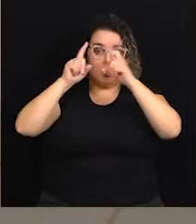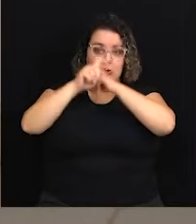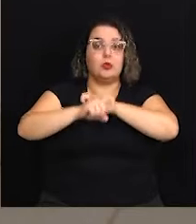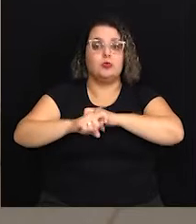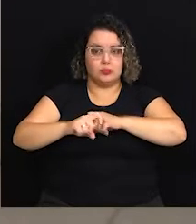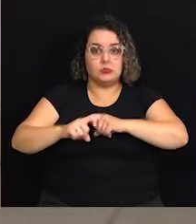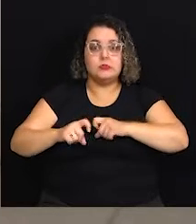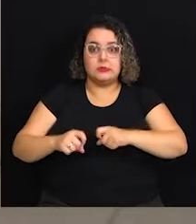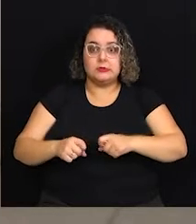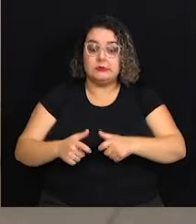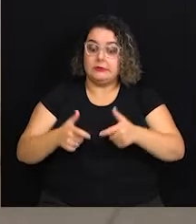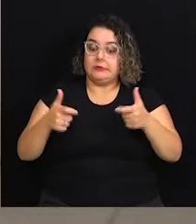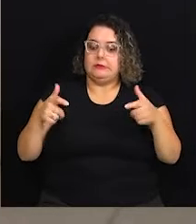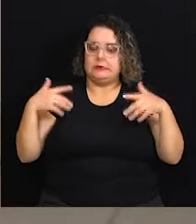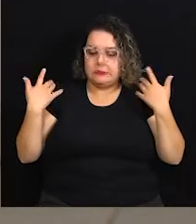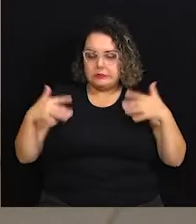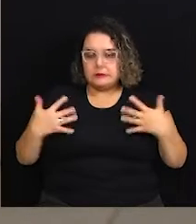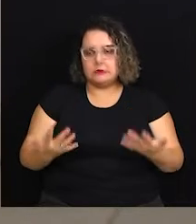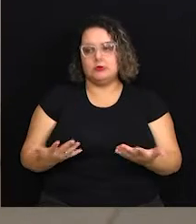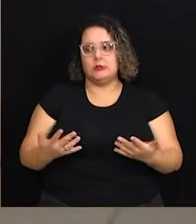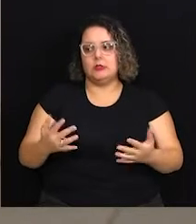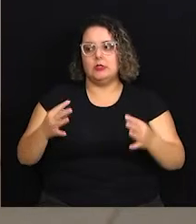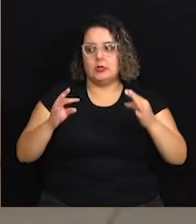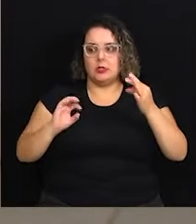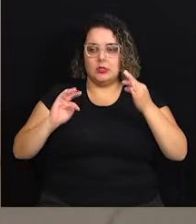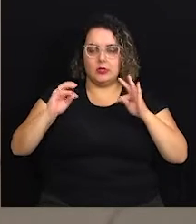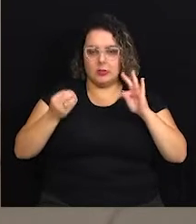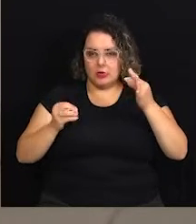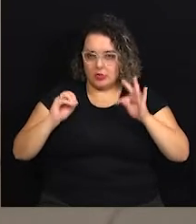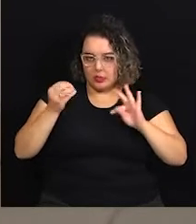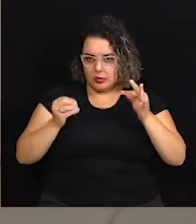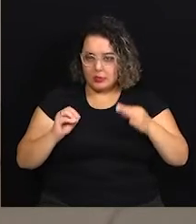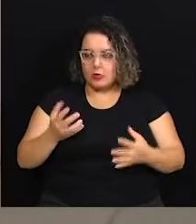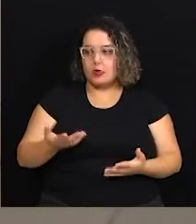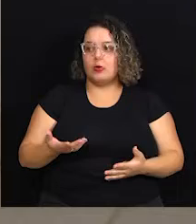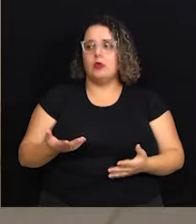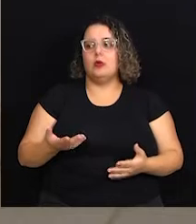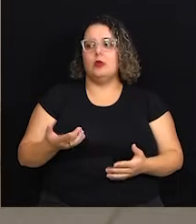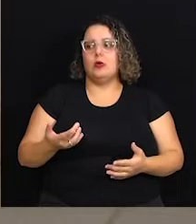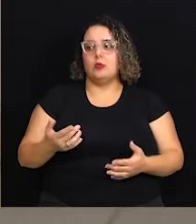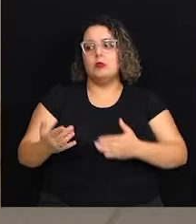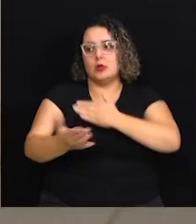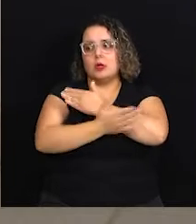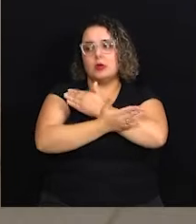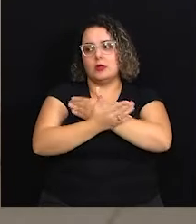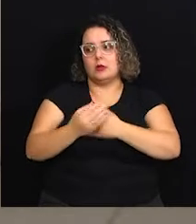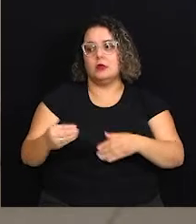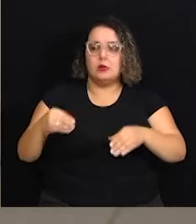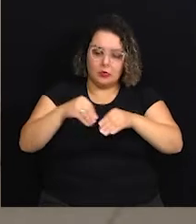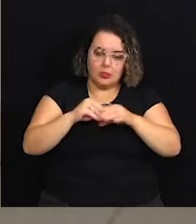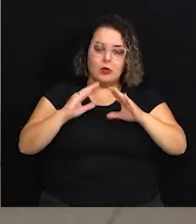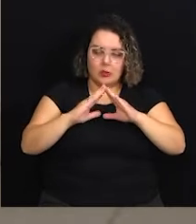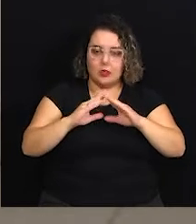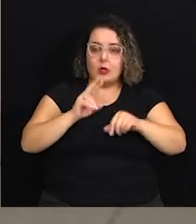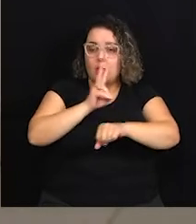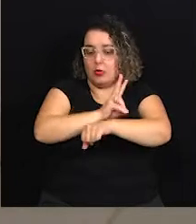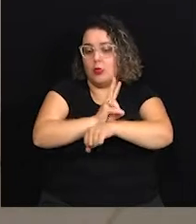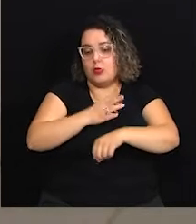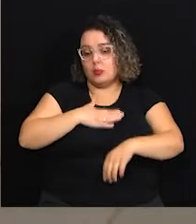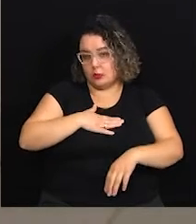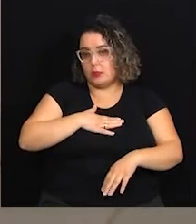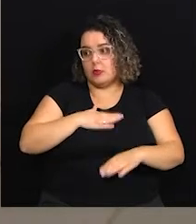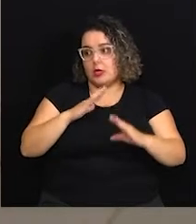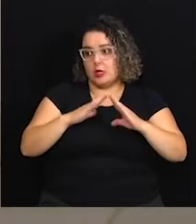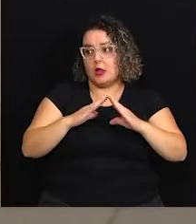tem muito grande, né? E até onde trabalhar mais, porque eu sou uma dona de casa, eu cuido da minha casa,